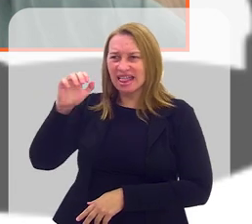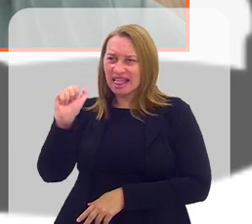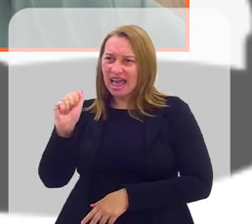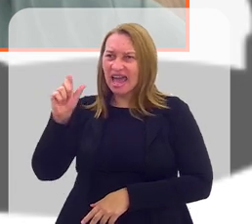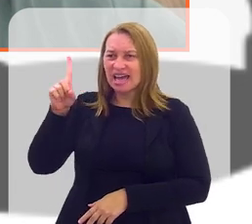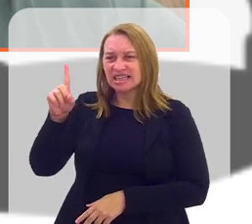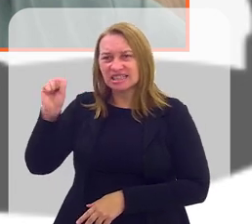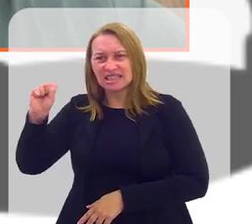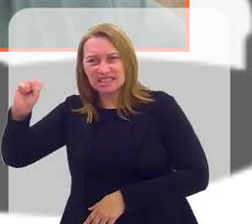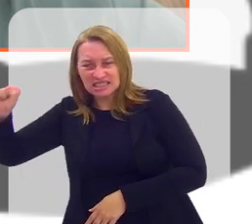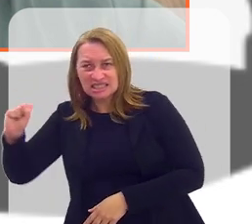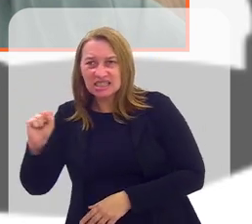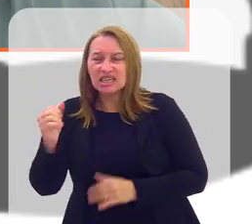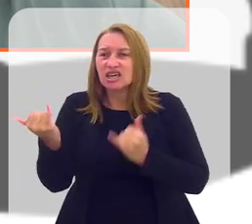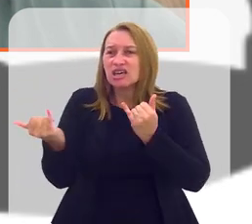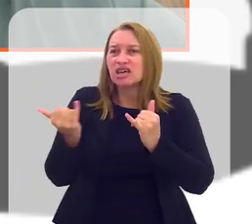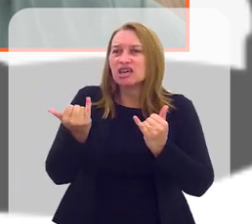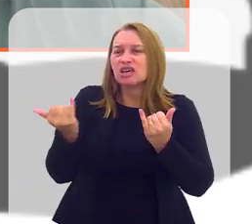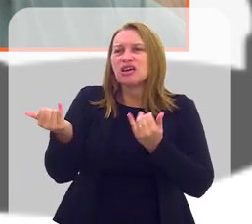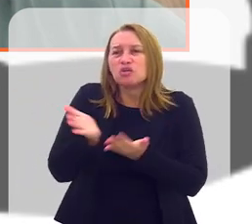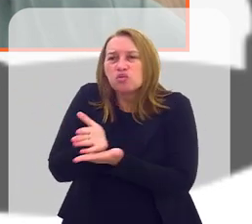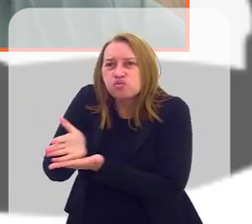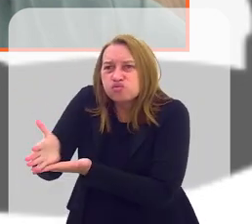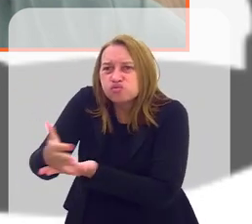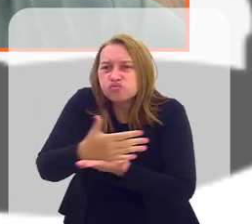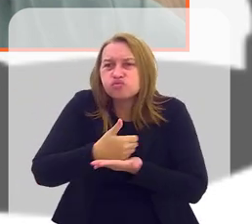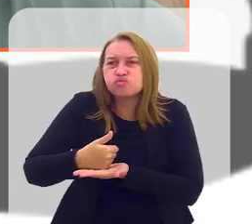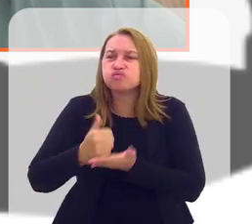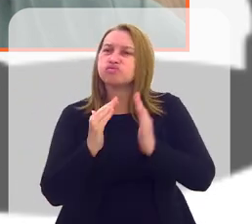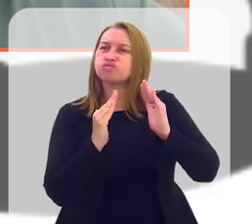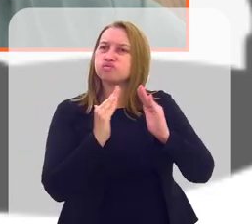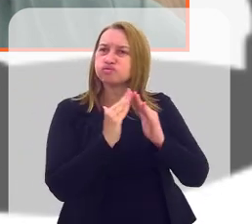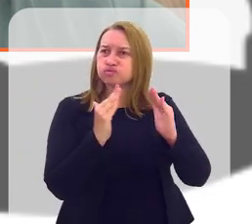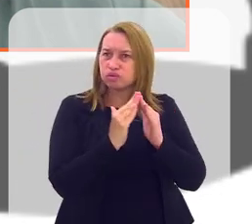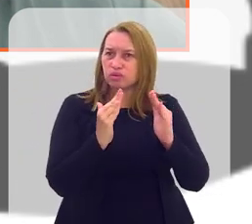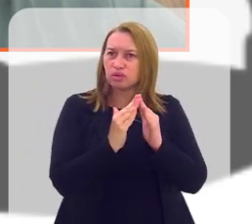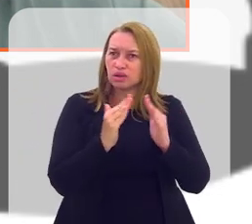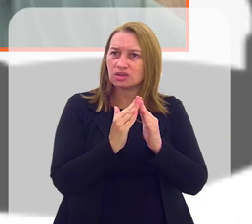PNADSE, né? Que igualmente divulga os dados relativos à habitação e